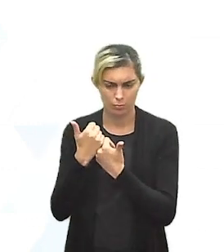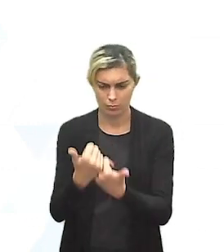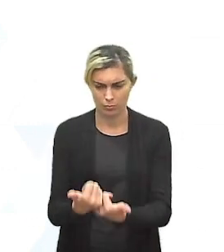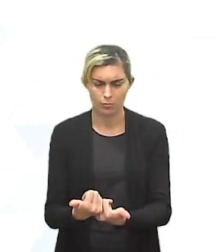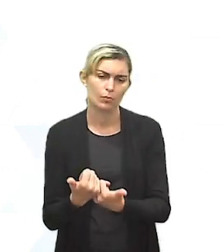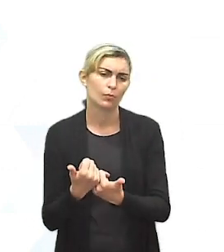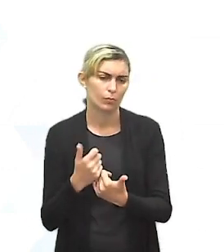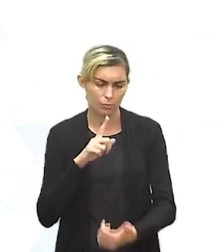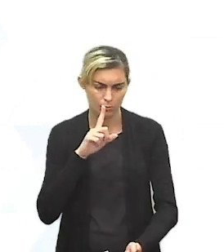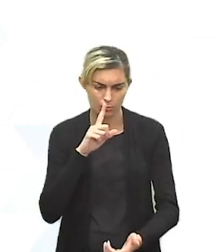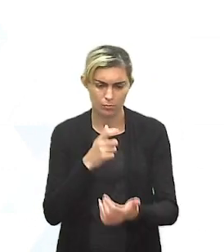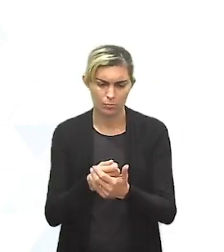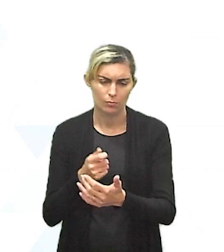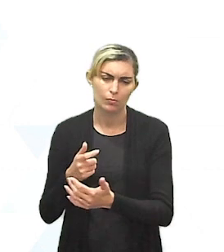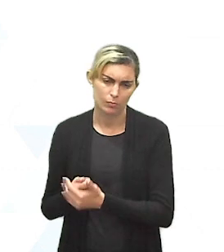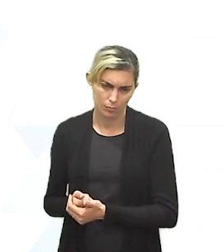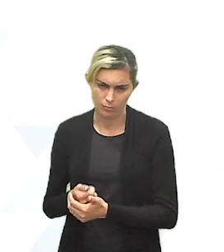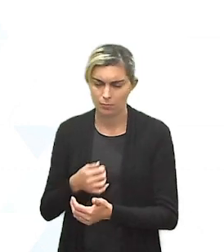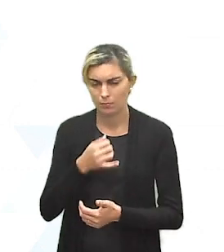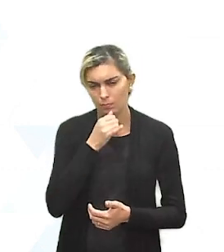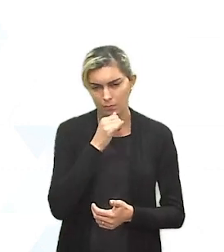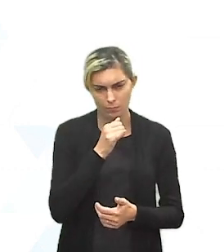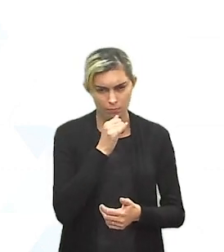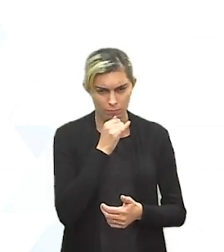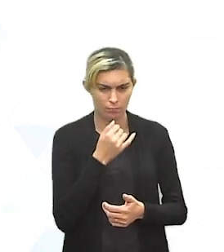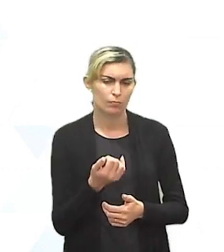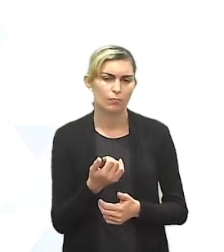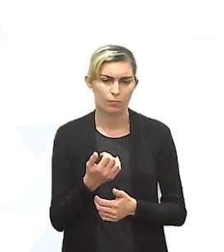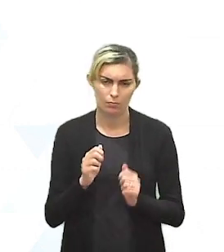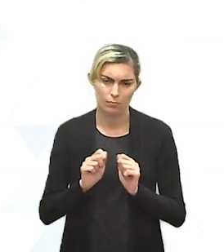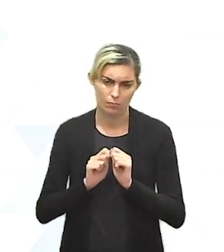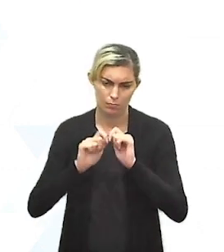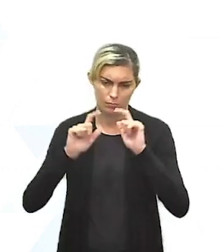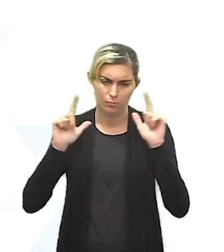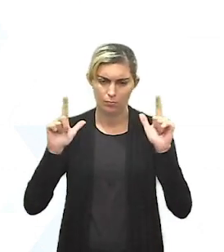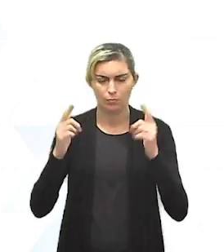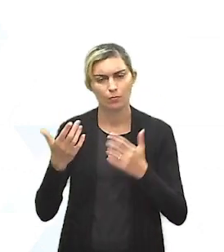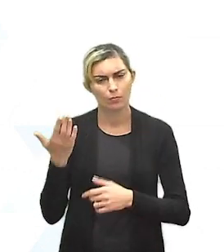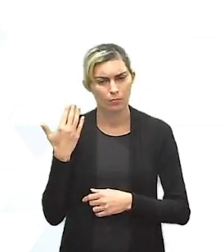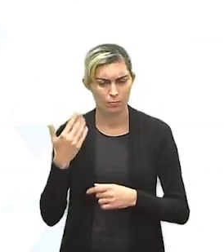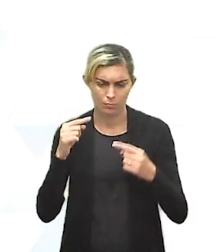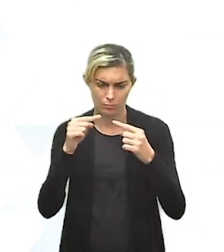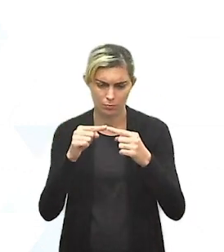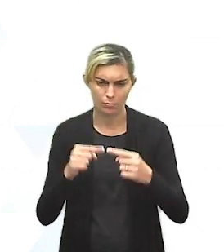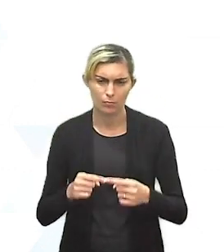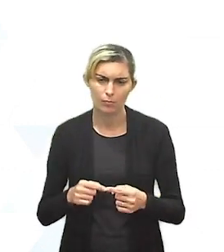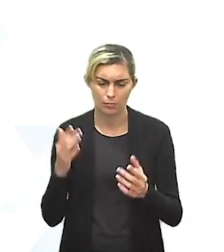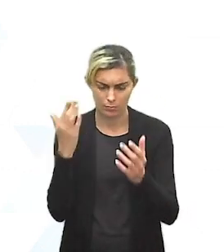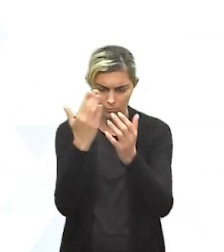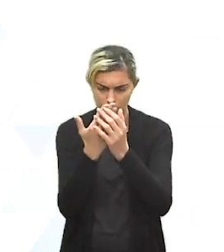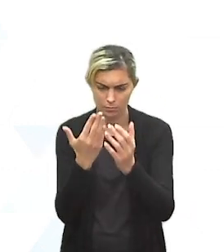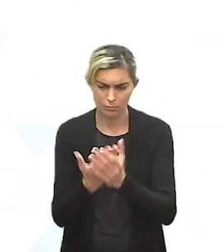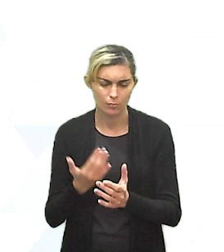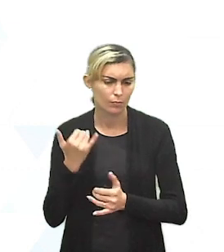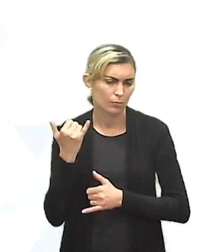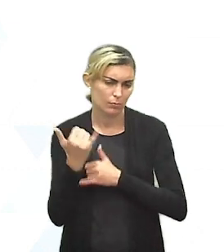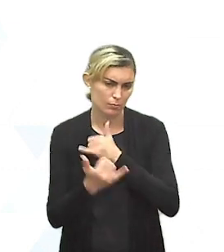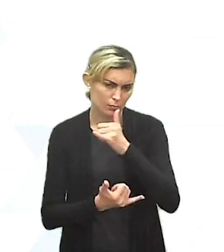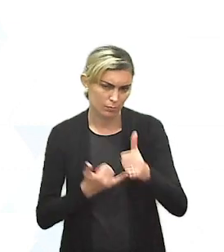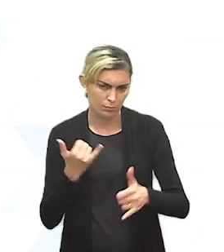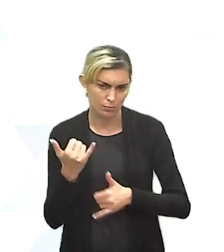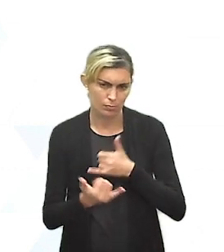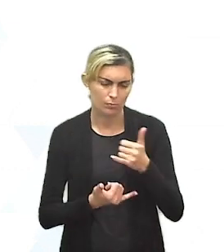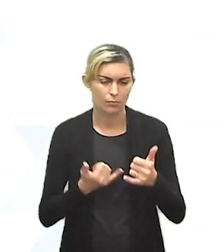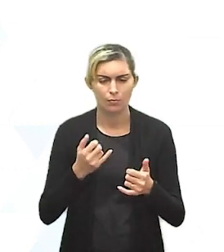de decisões, aquele exemplo clássico dos slides anteriores, de acordo com os dados, com as informações coletadas,